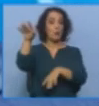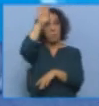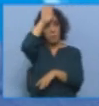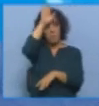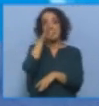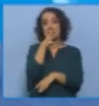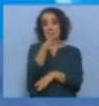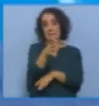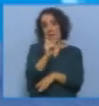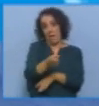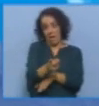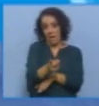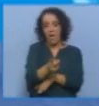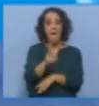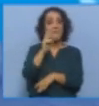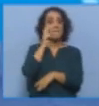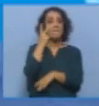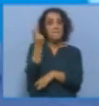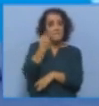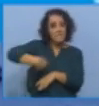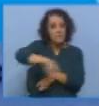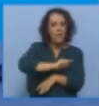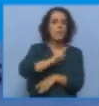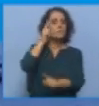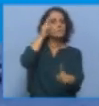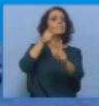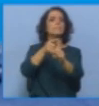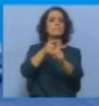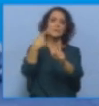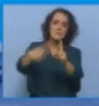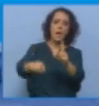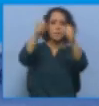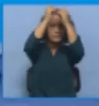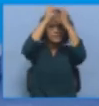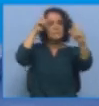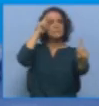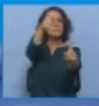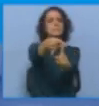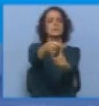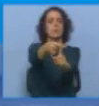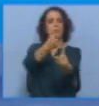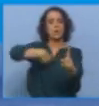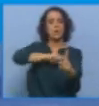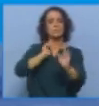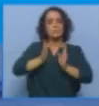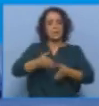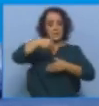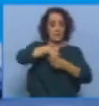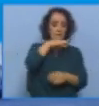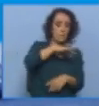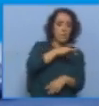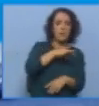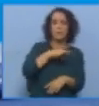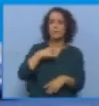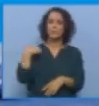era muito a vida é uma missão. E acho que, mais do que tudo, precisamos muito de despertar, não só nas famílias, mas no coração